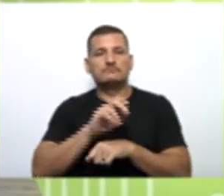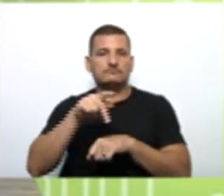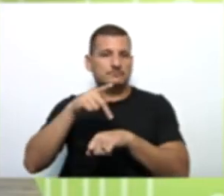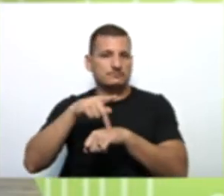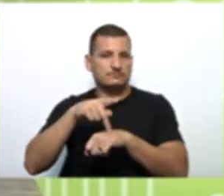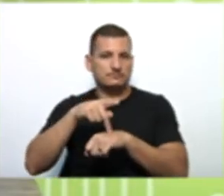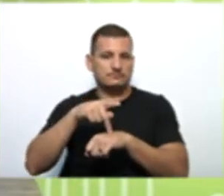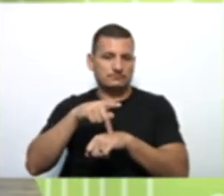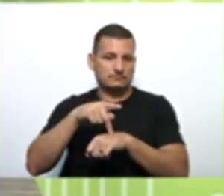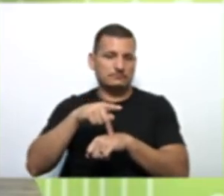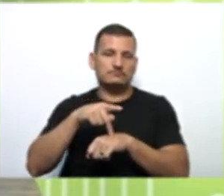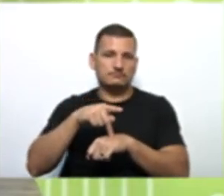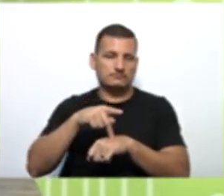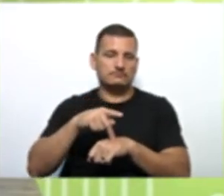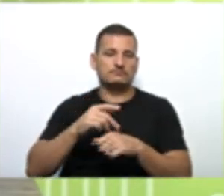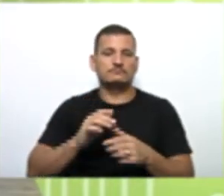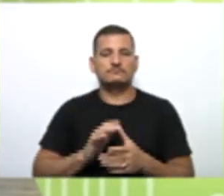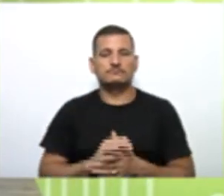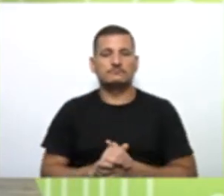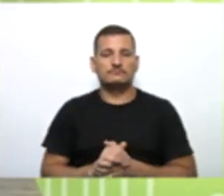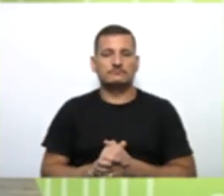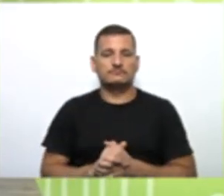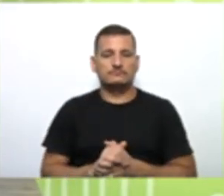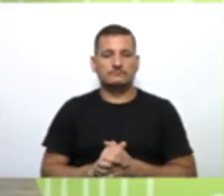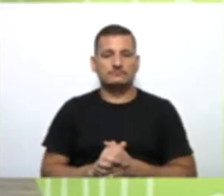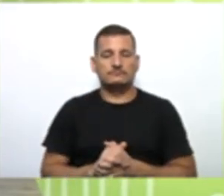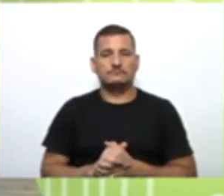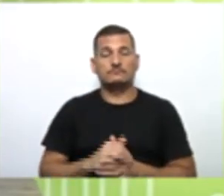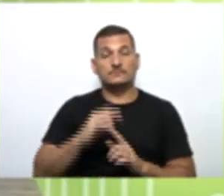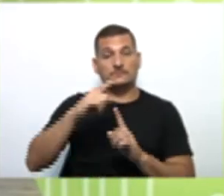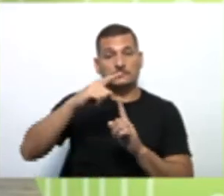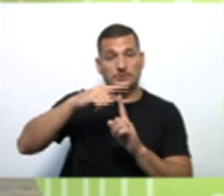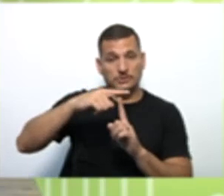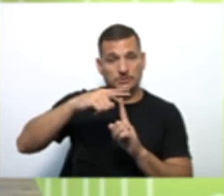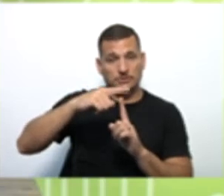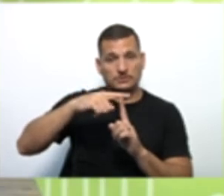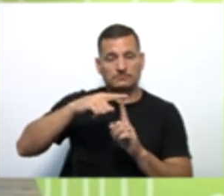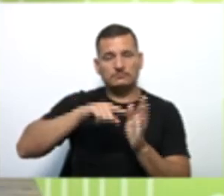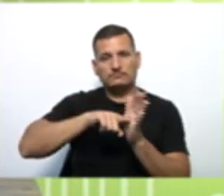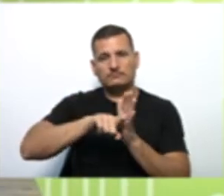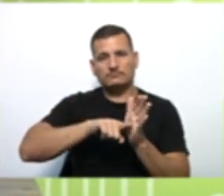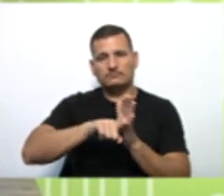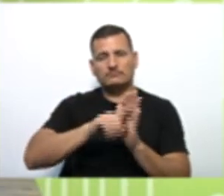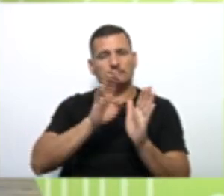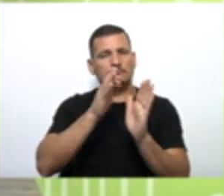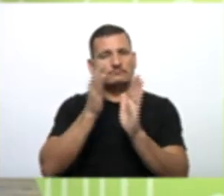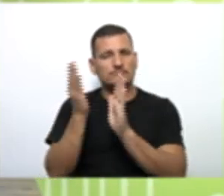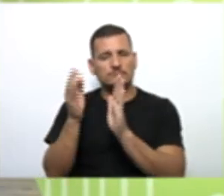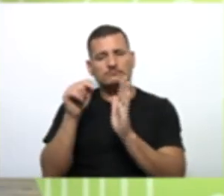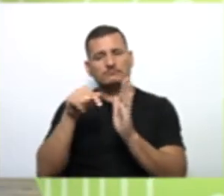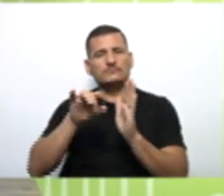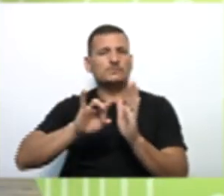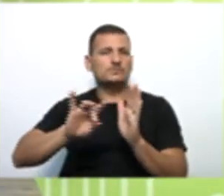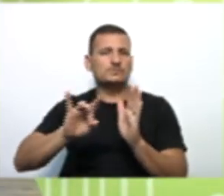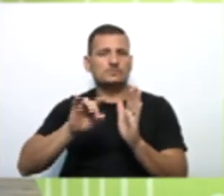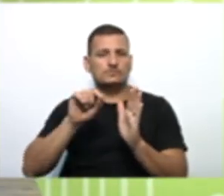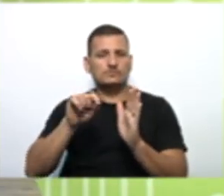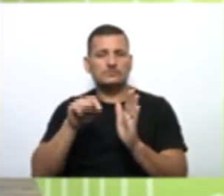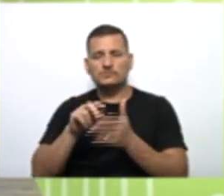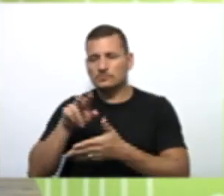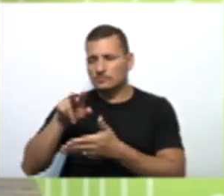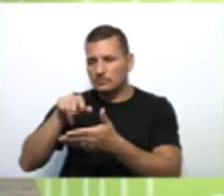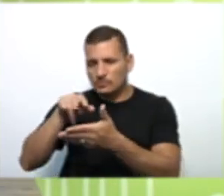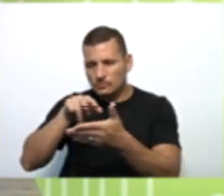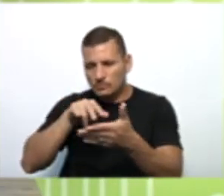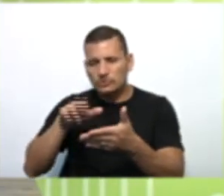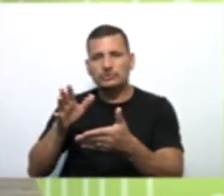do particular para o geral. O tipo de pesquisa bibliográfica é quando eu faço apenas uma revisão dos